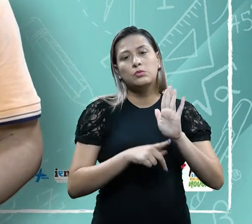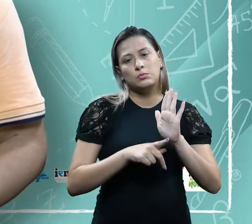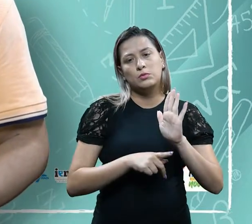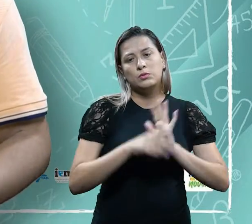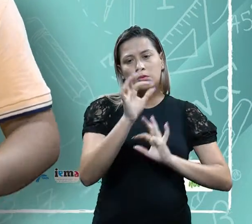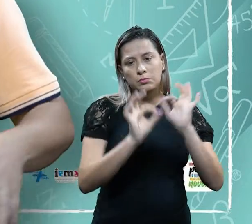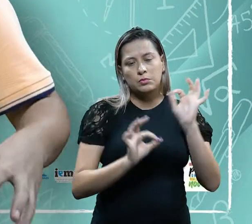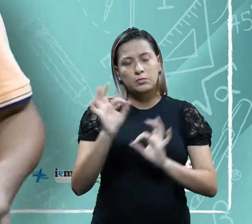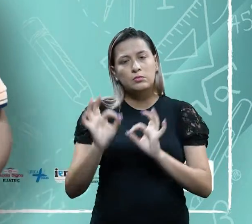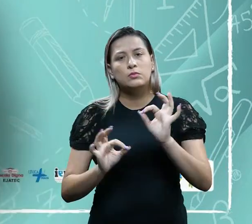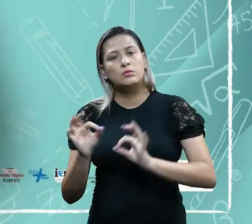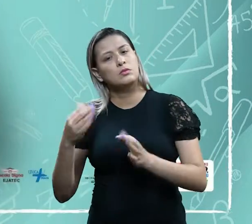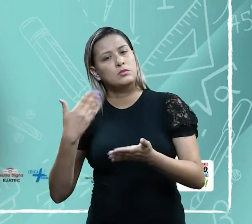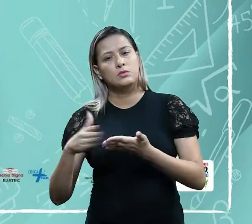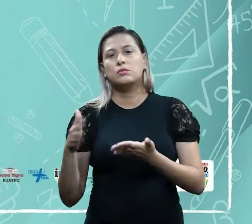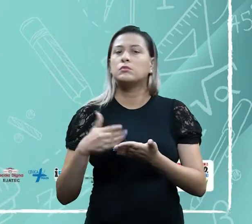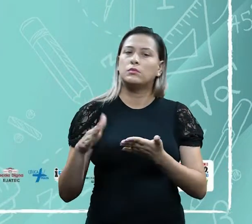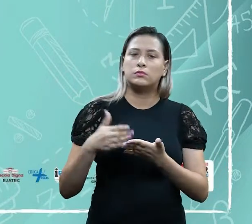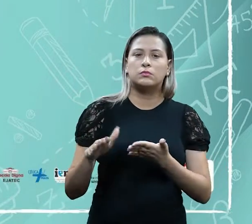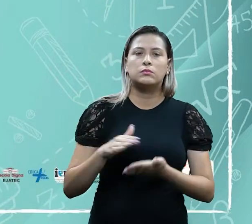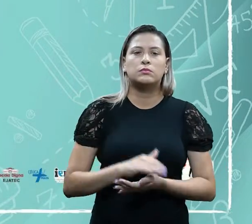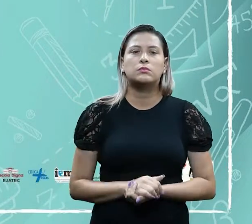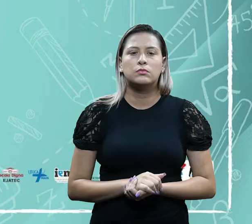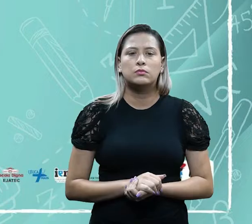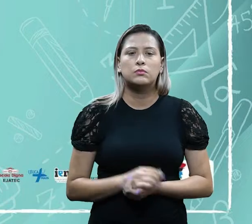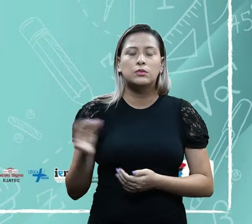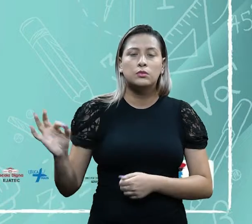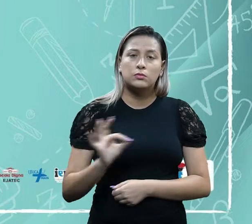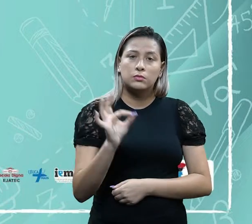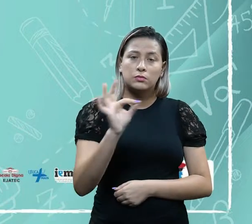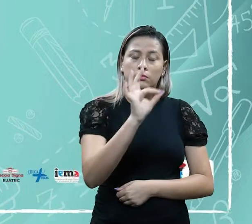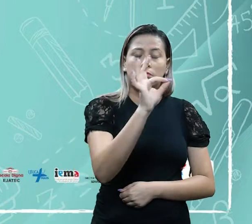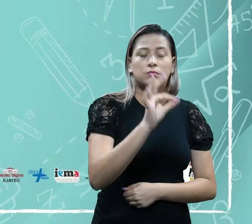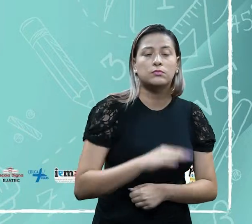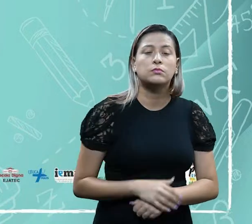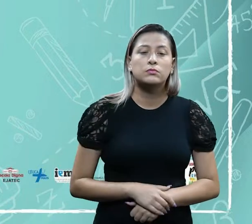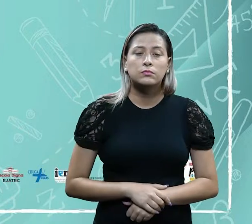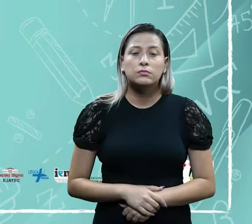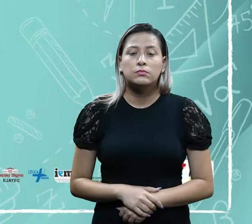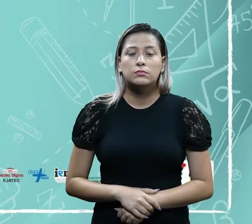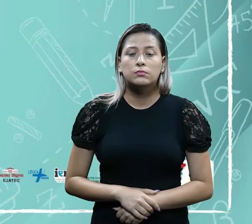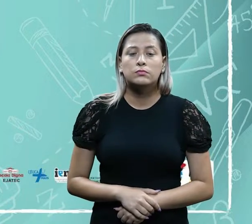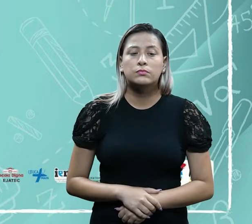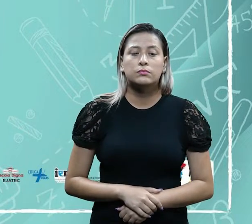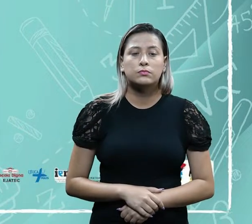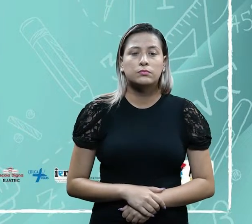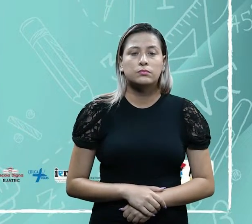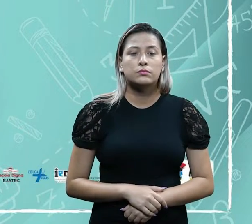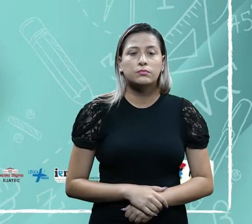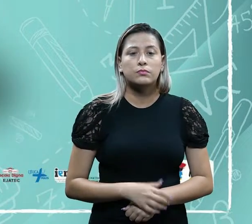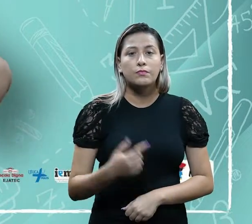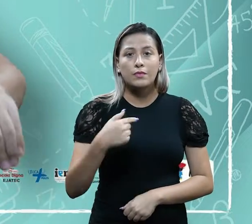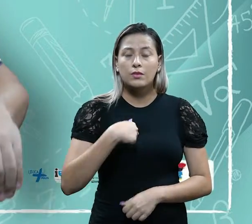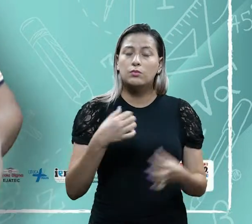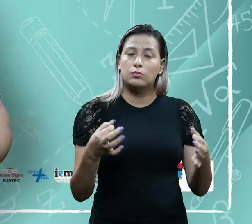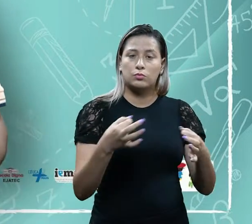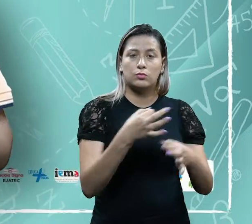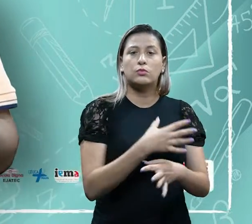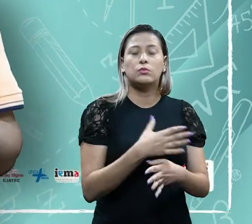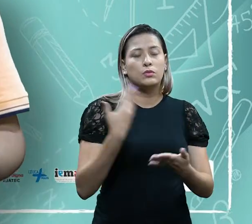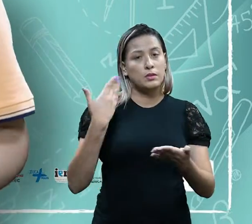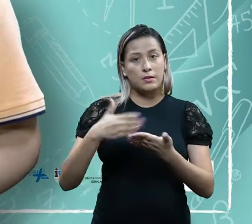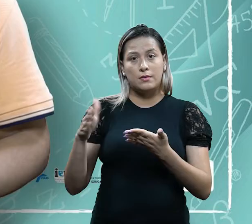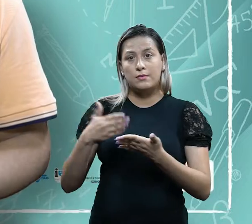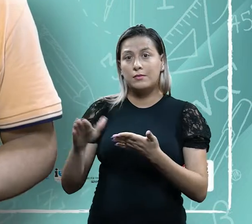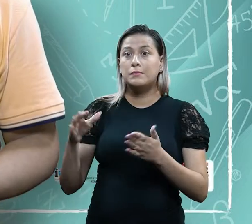de um projeto de eliminação dos insetos. Bom, eu terminei, eu concluí, eu consegui de fato eliminar